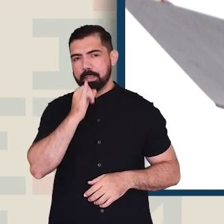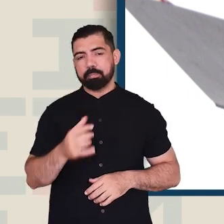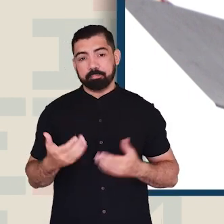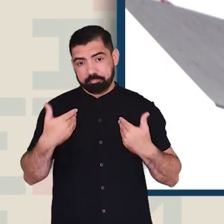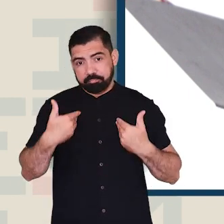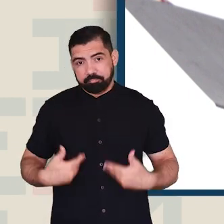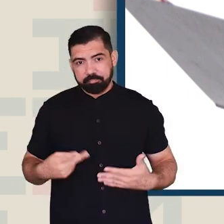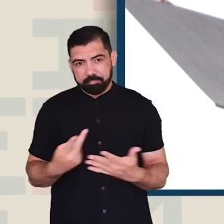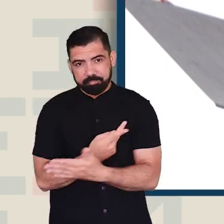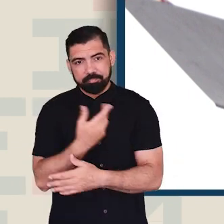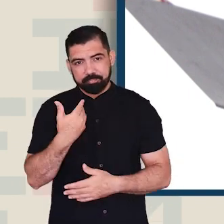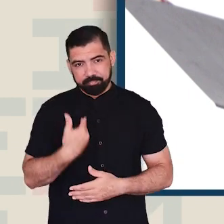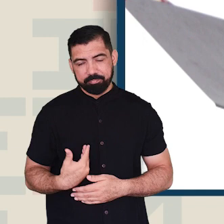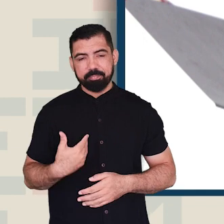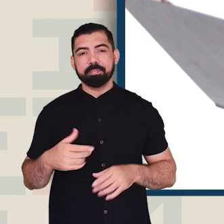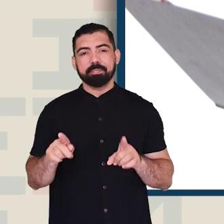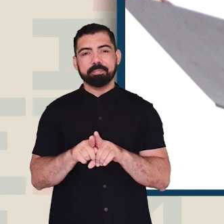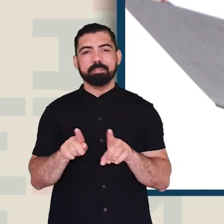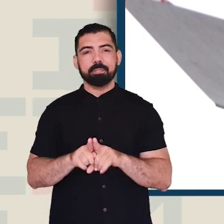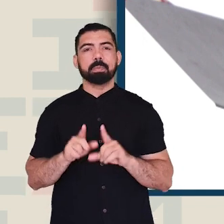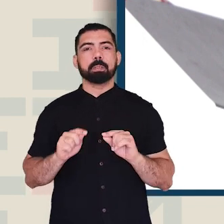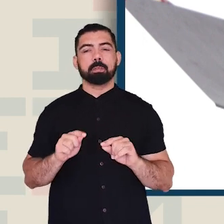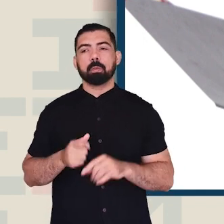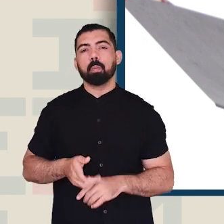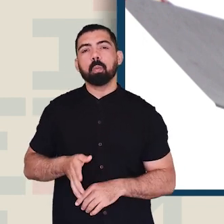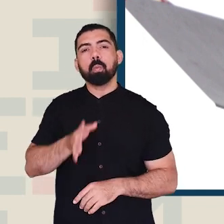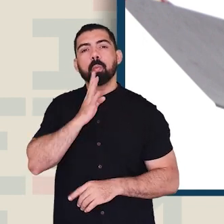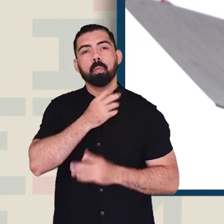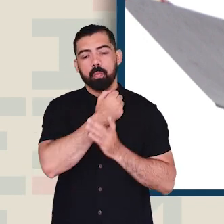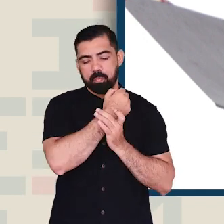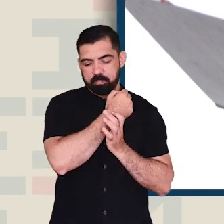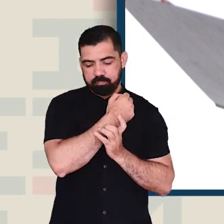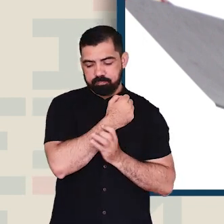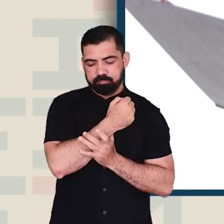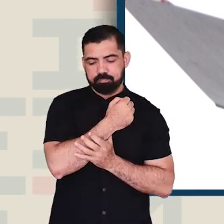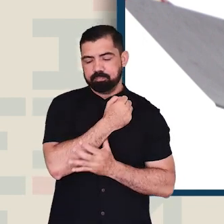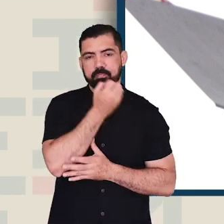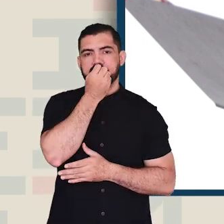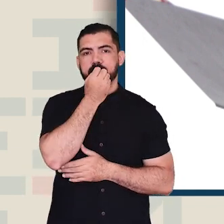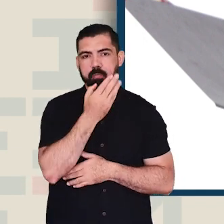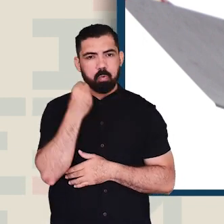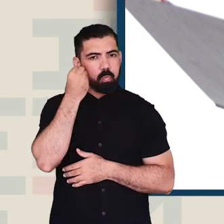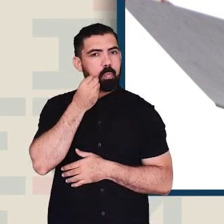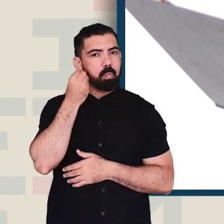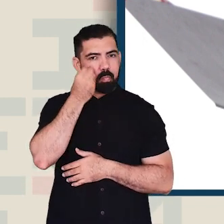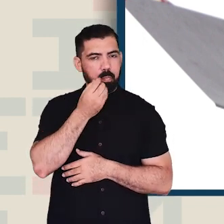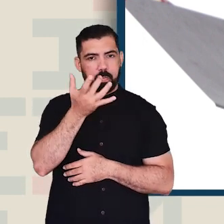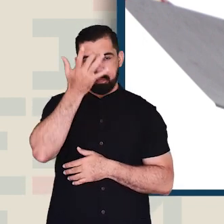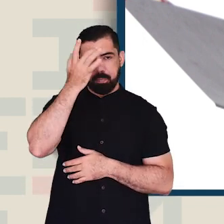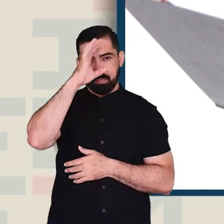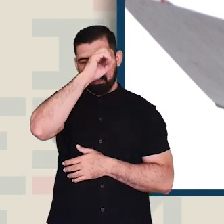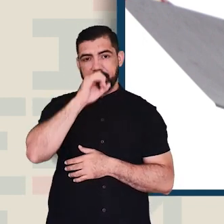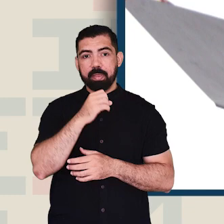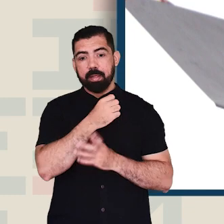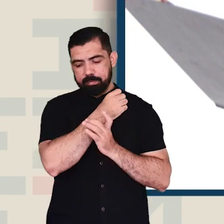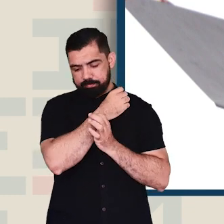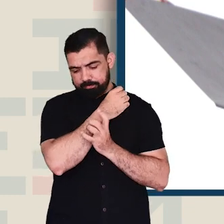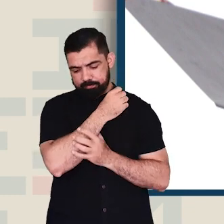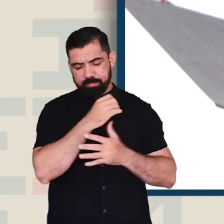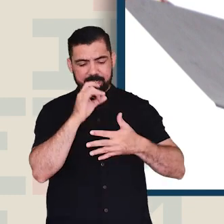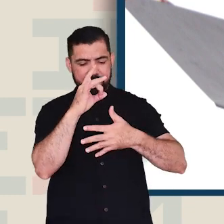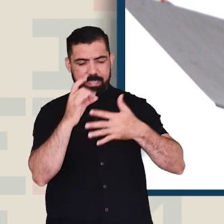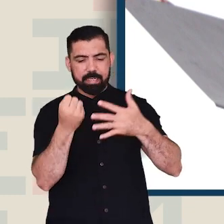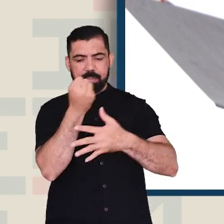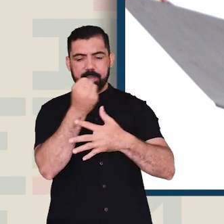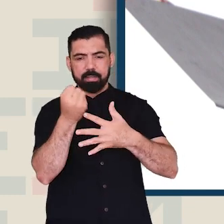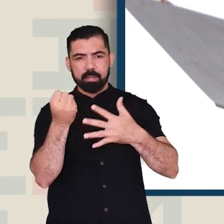comigo, também dessa coisa de você conhecer o braço por inteiro e cada nota sabendo onde é a tríade,